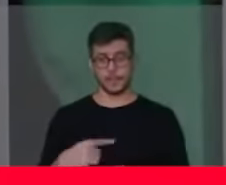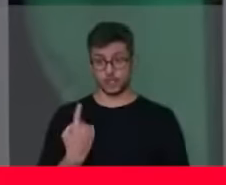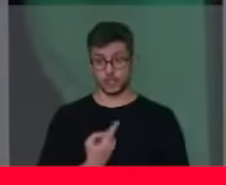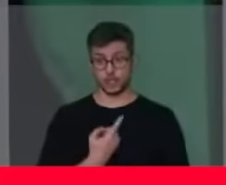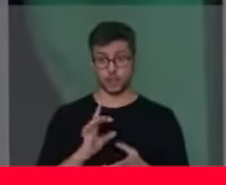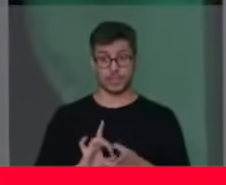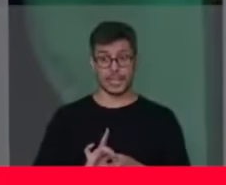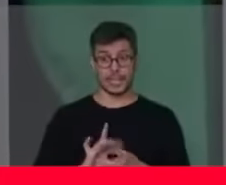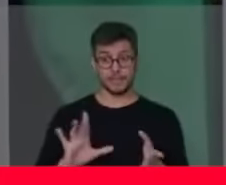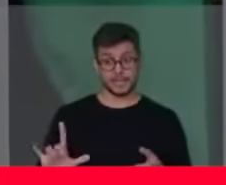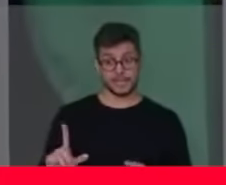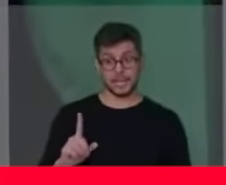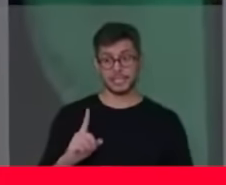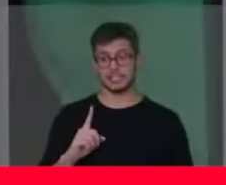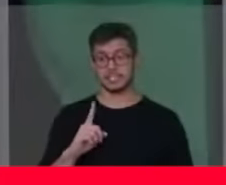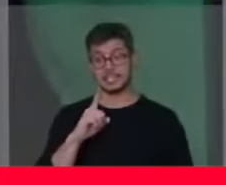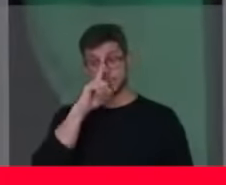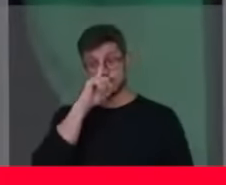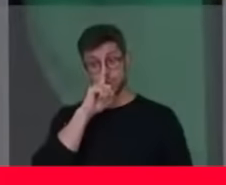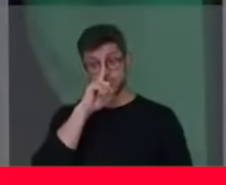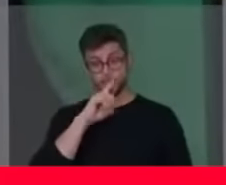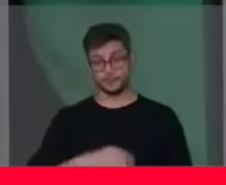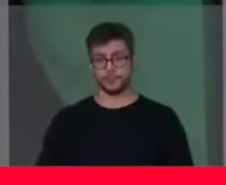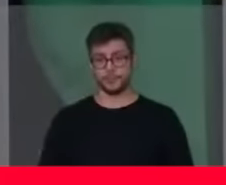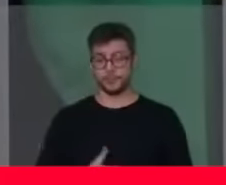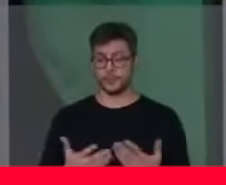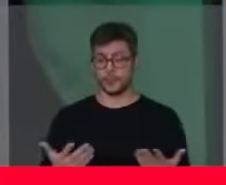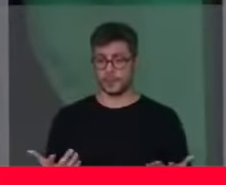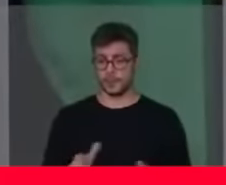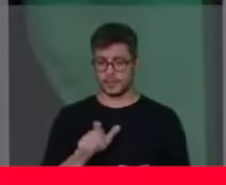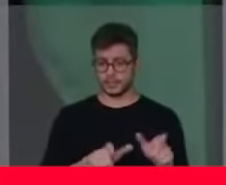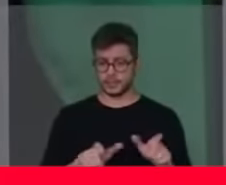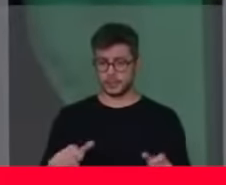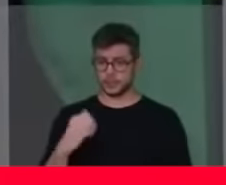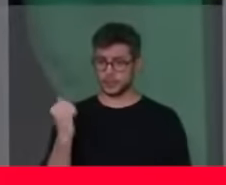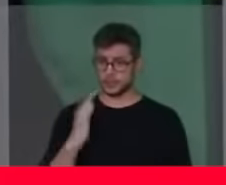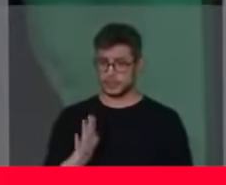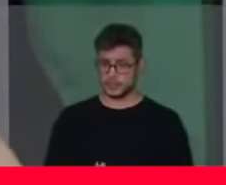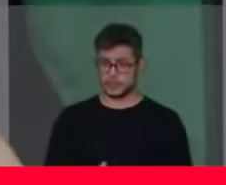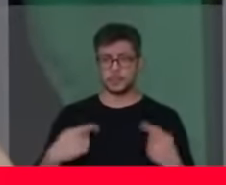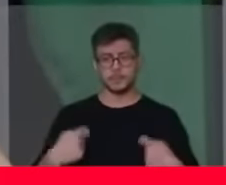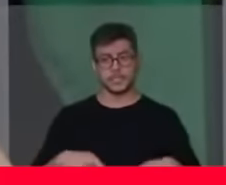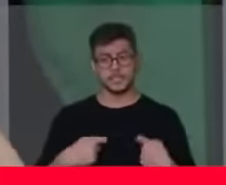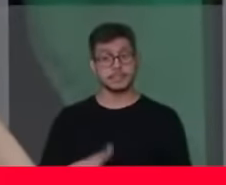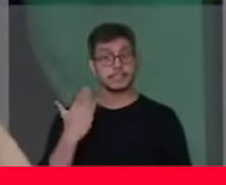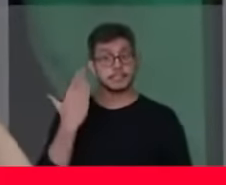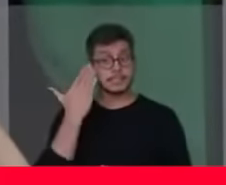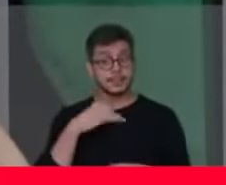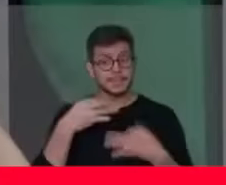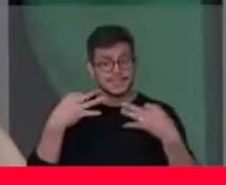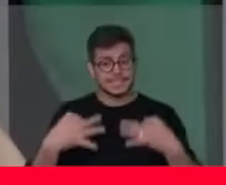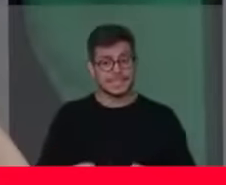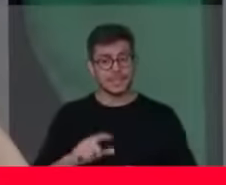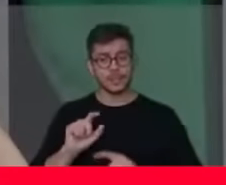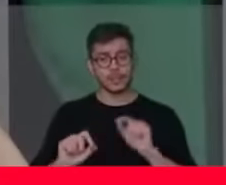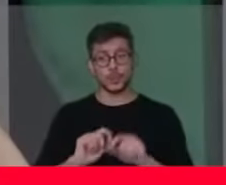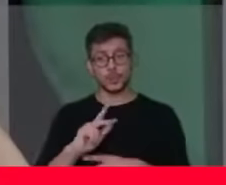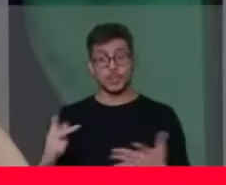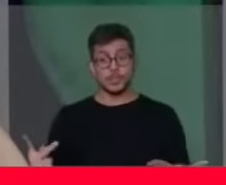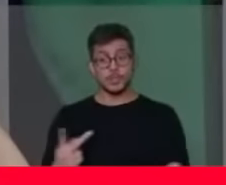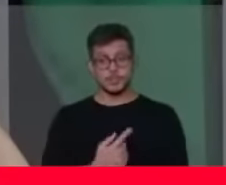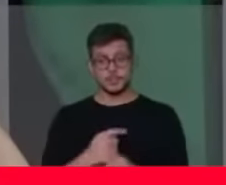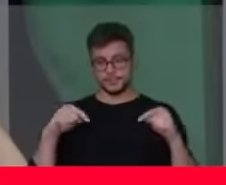todo brasileiro tem o direito de saber o que está acontecendo aqui na nossa República, uma vez que a democracia brasileira está